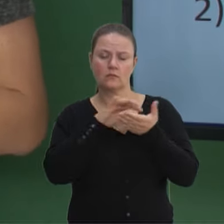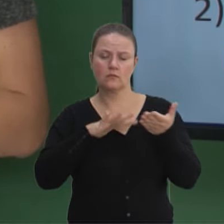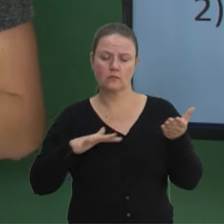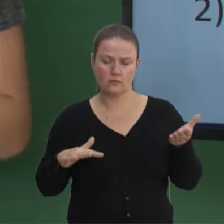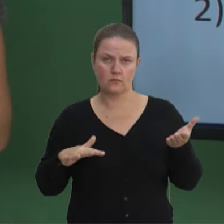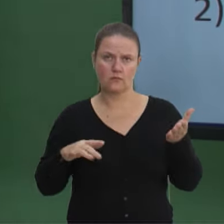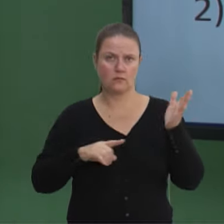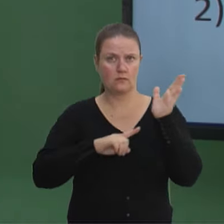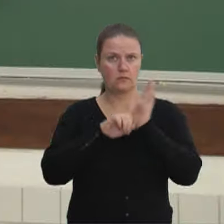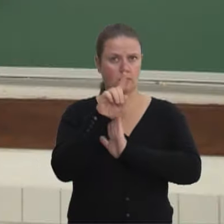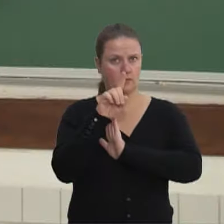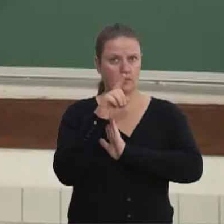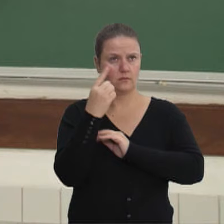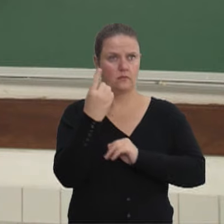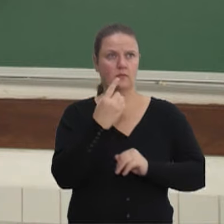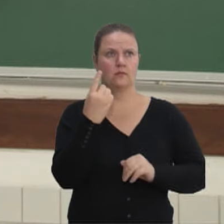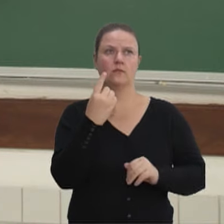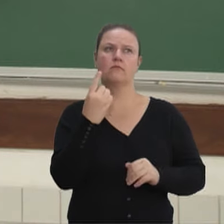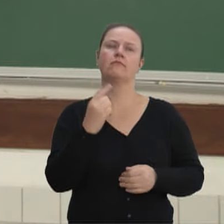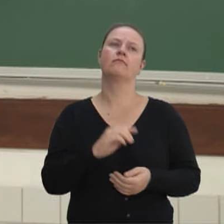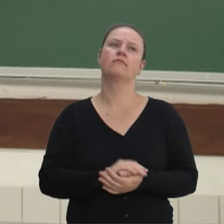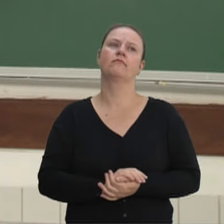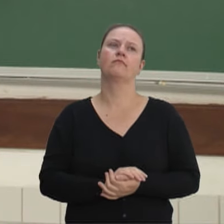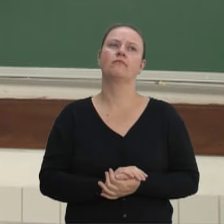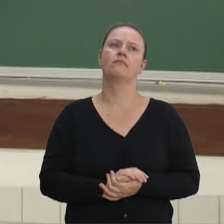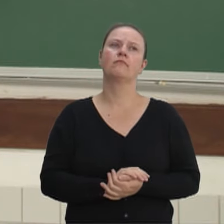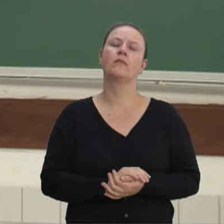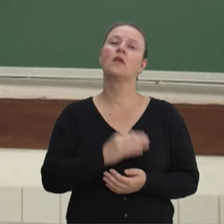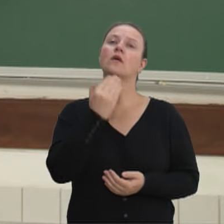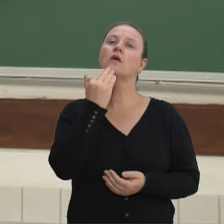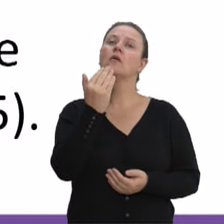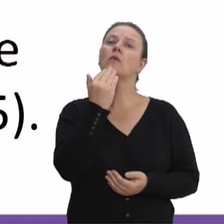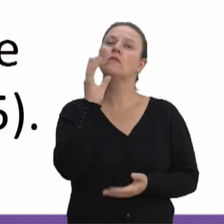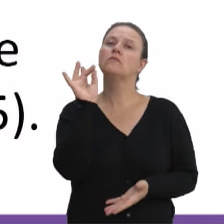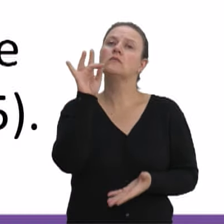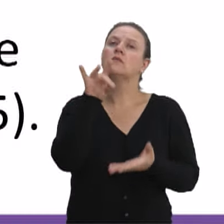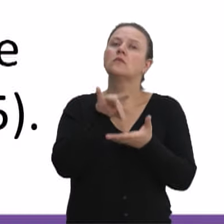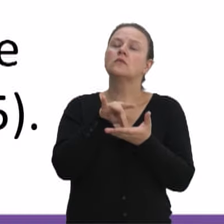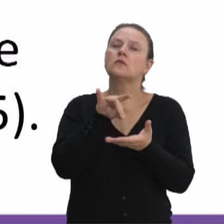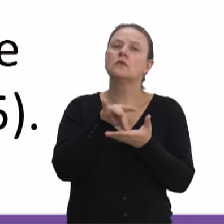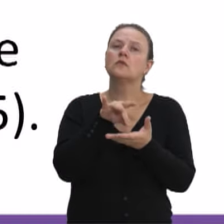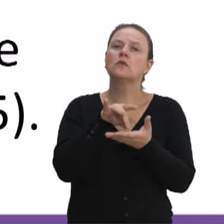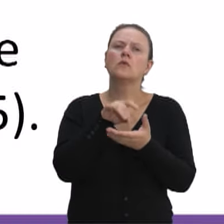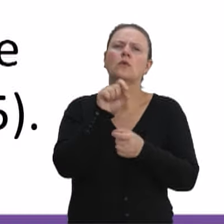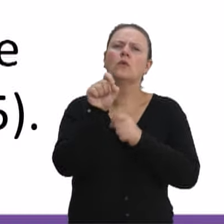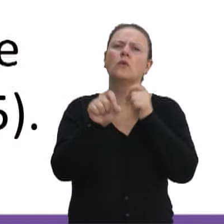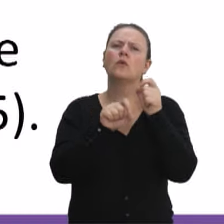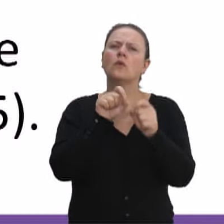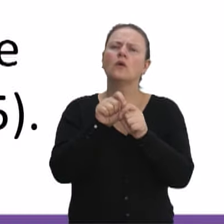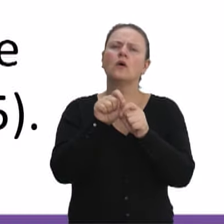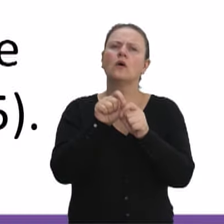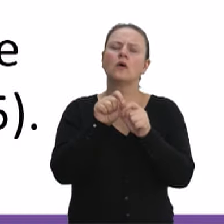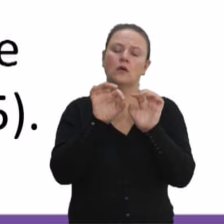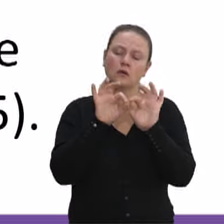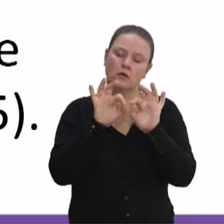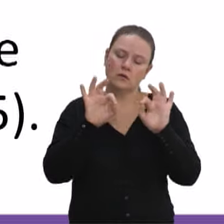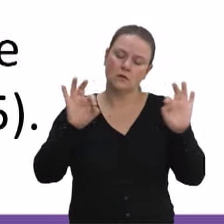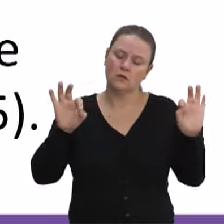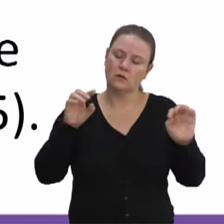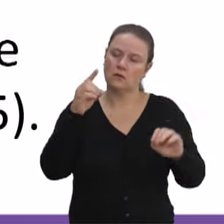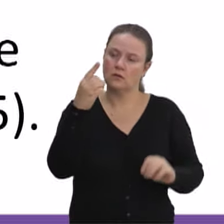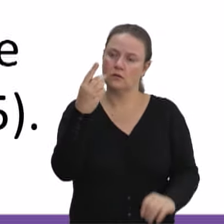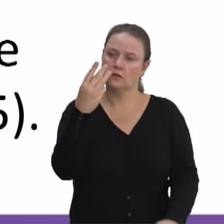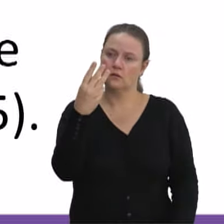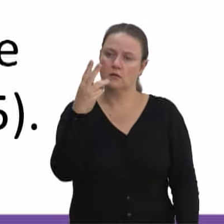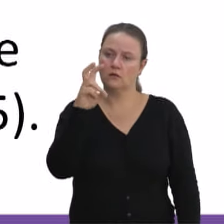Primeira questão, eu havia deixado aí para vocês, ela pedia para determinar a equação da reta de 135 graus